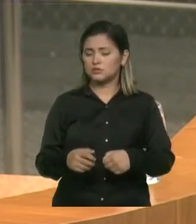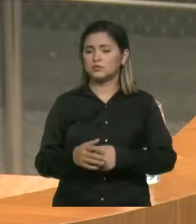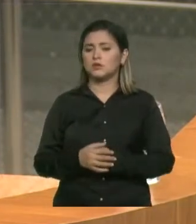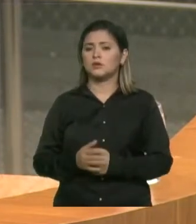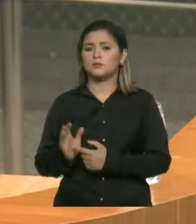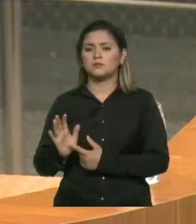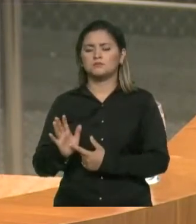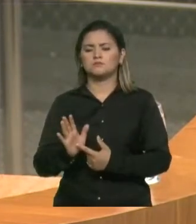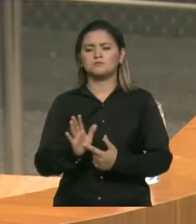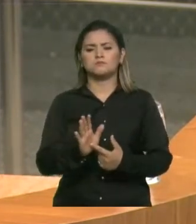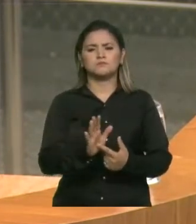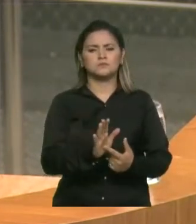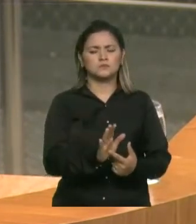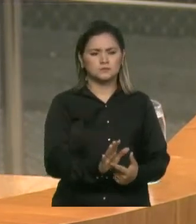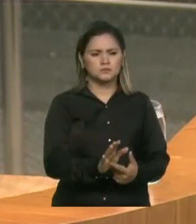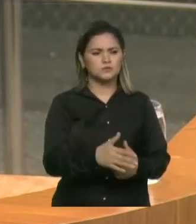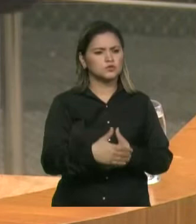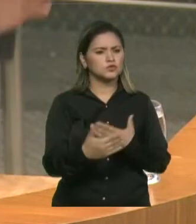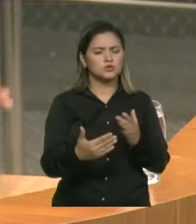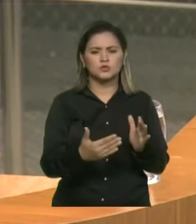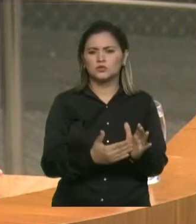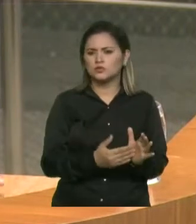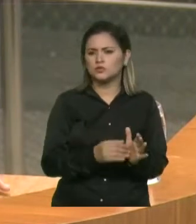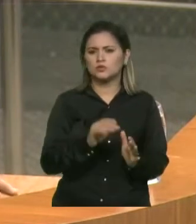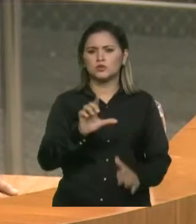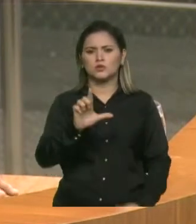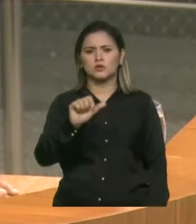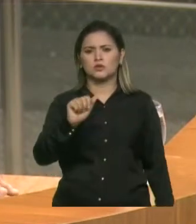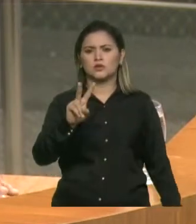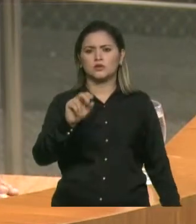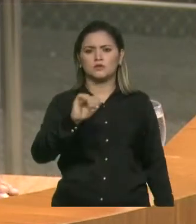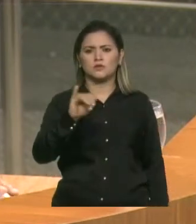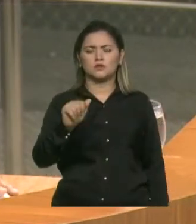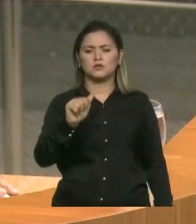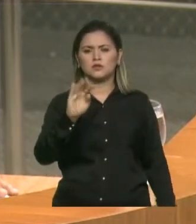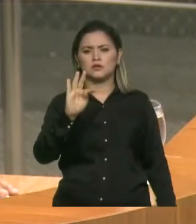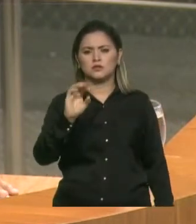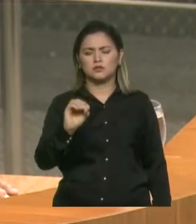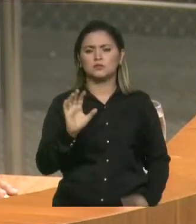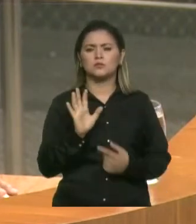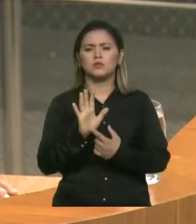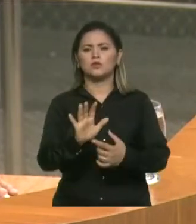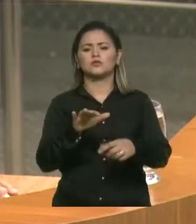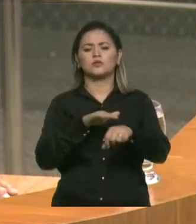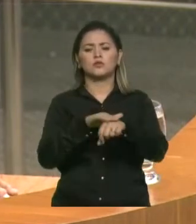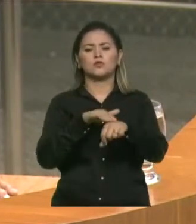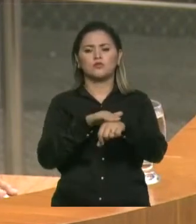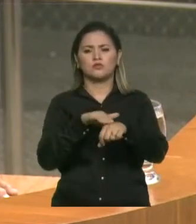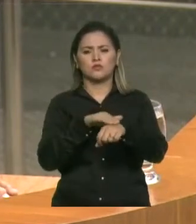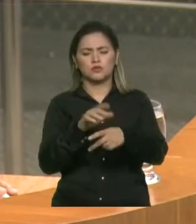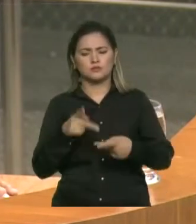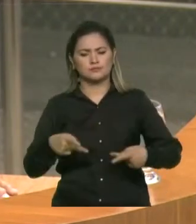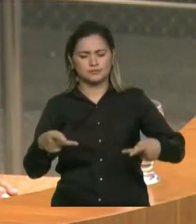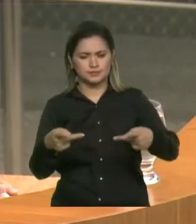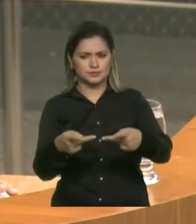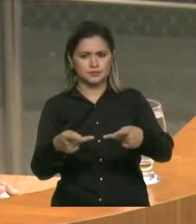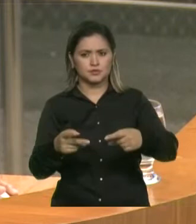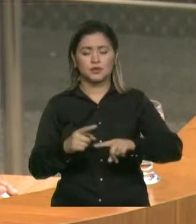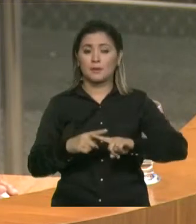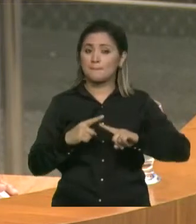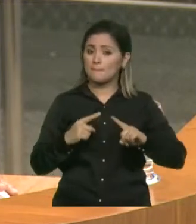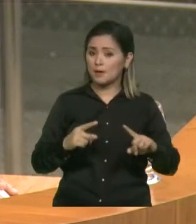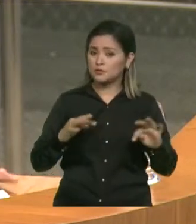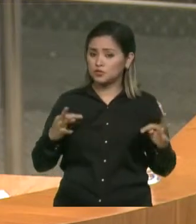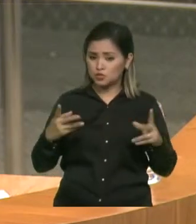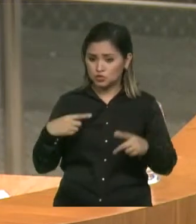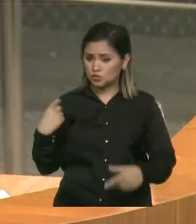trama da Lava Jato pela divulgação das conversas entre os procuradores. Mas para todos